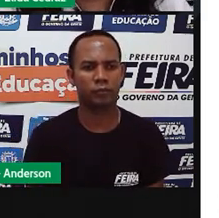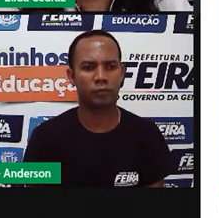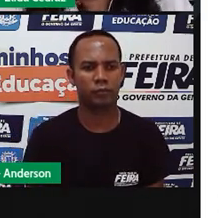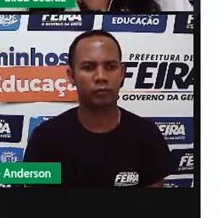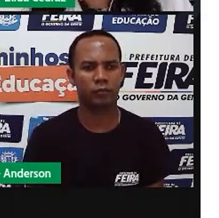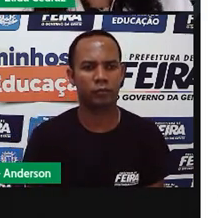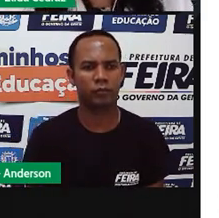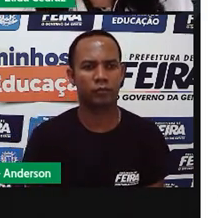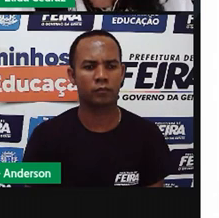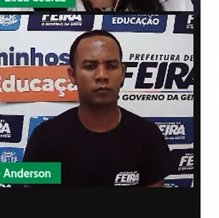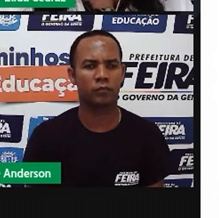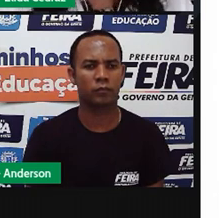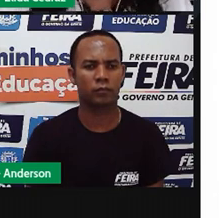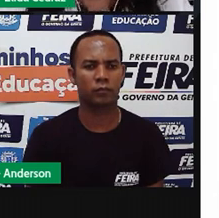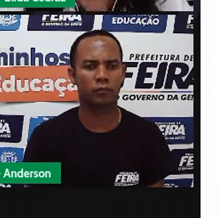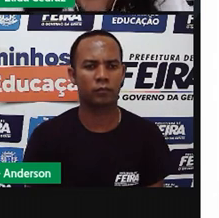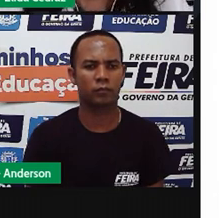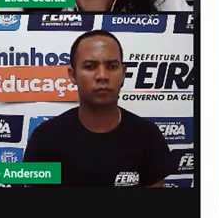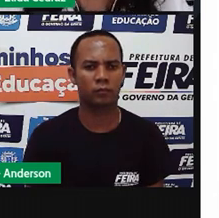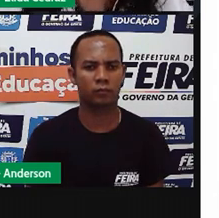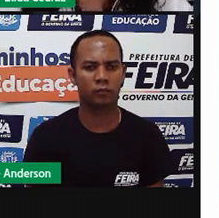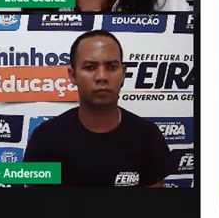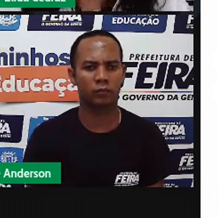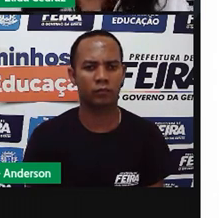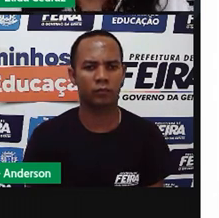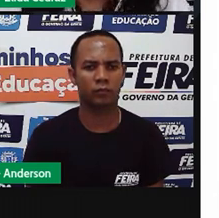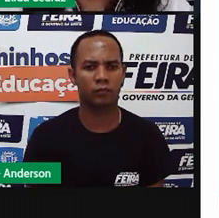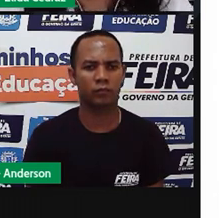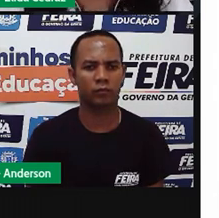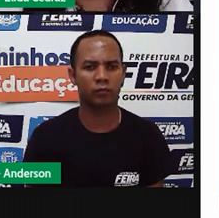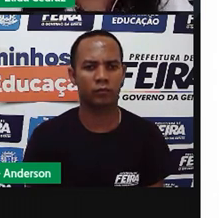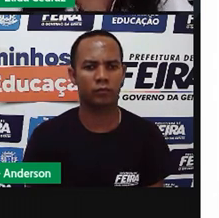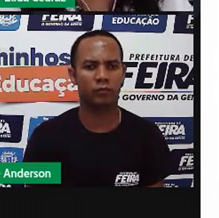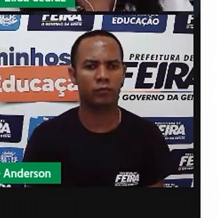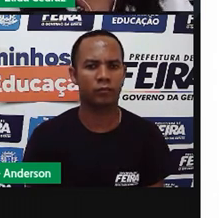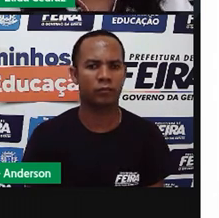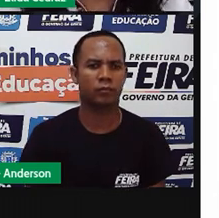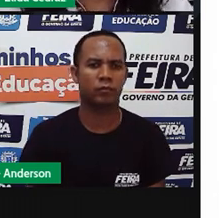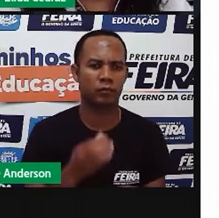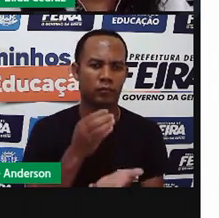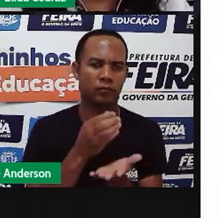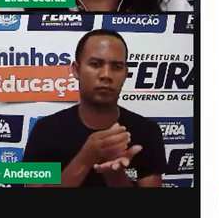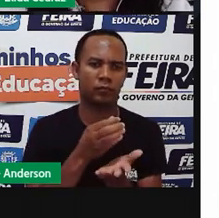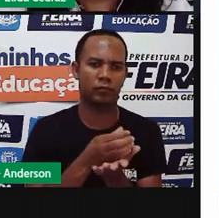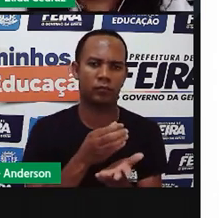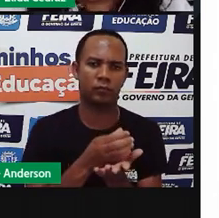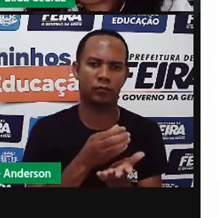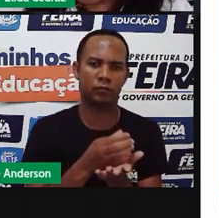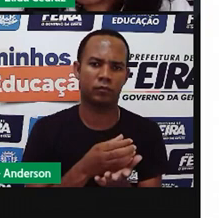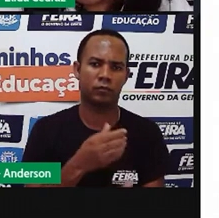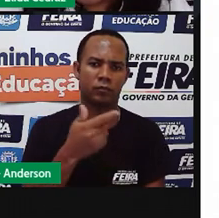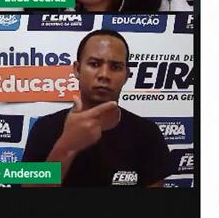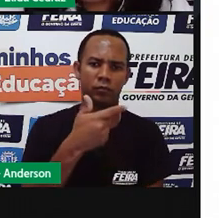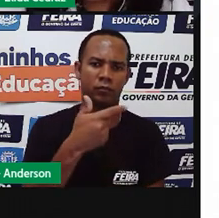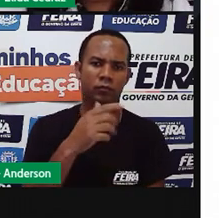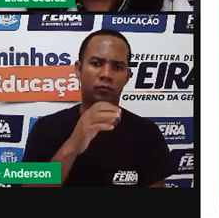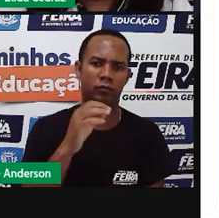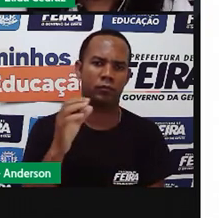dentro dela e completar, encher a bacia. E a caneca, ela tem 200 ml.